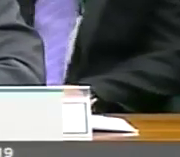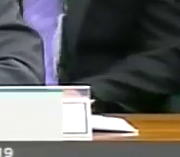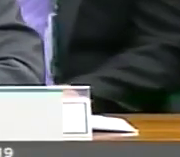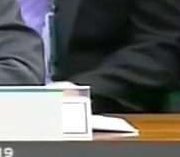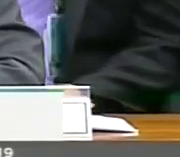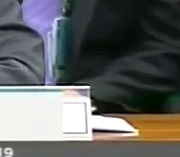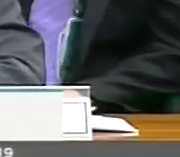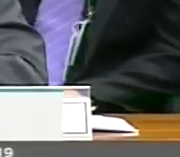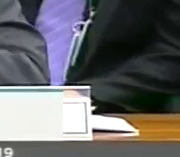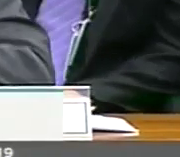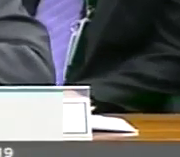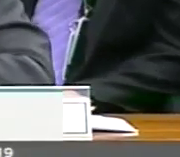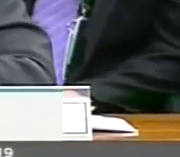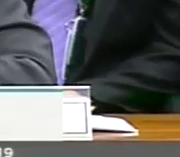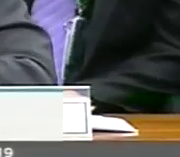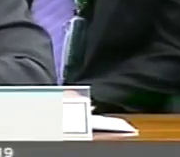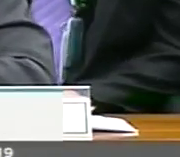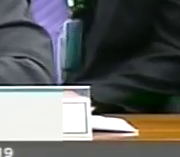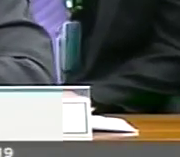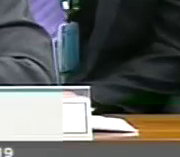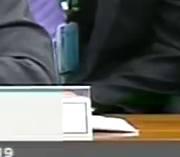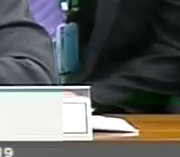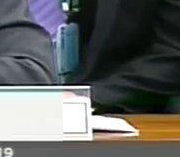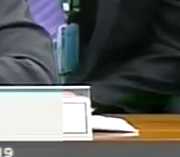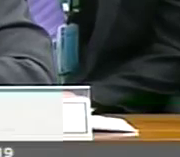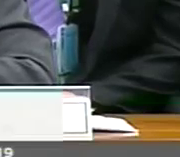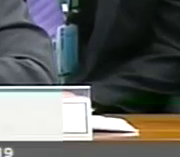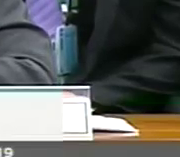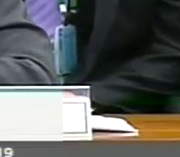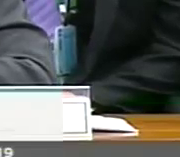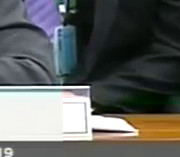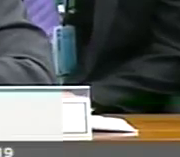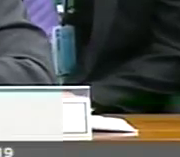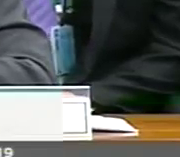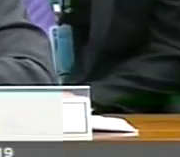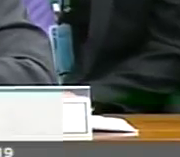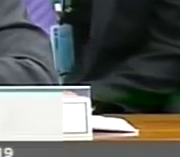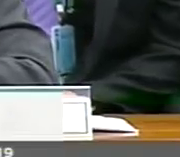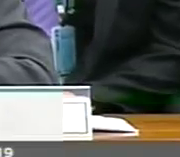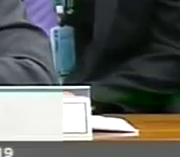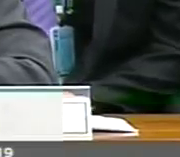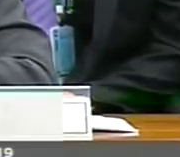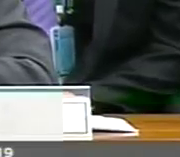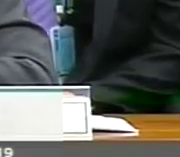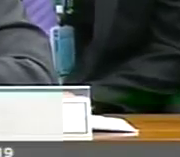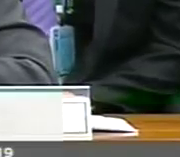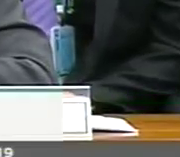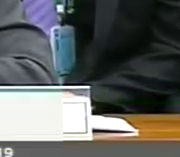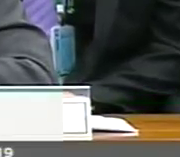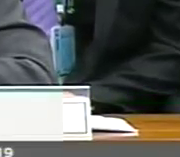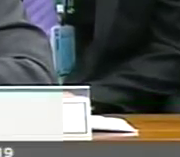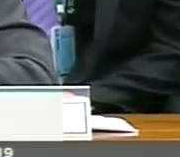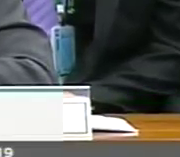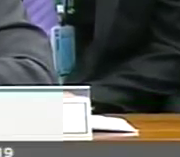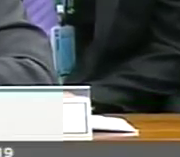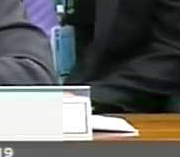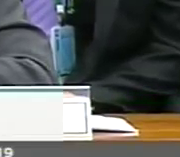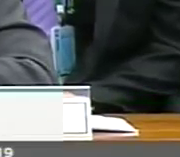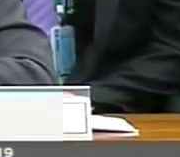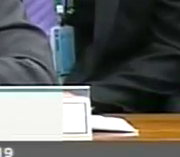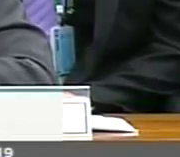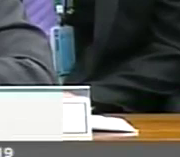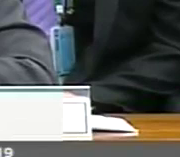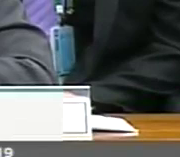investigações. A população brasileira tem o direito de ver a denúncia ser analisada e julgada pelo Senado Federal. Se não